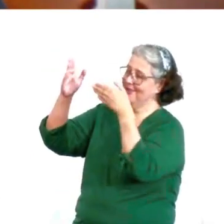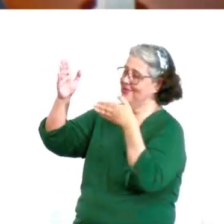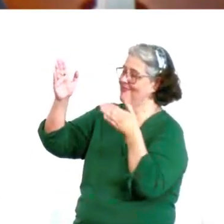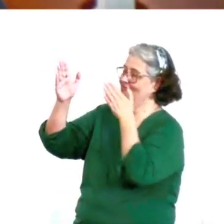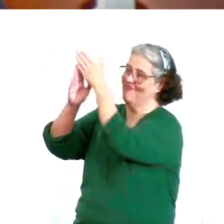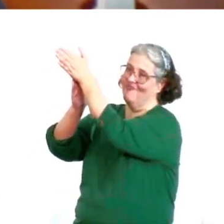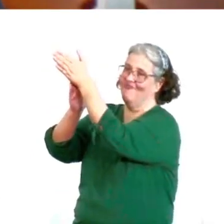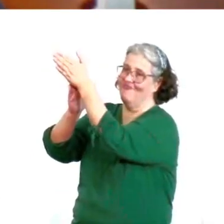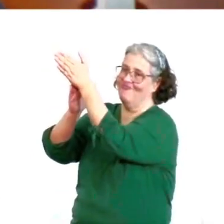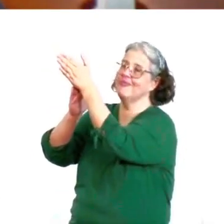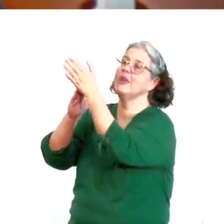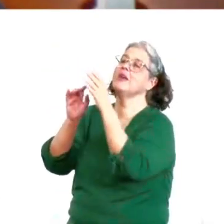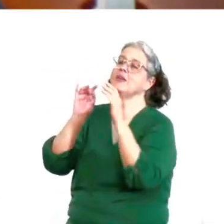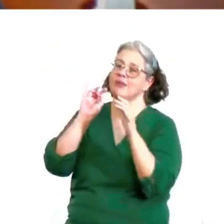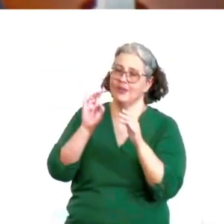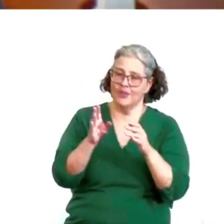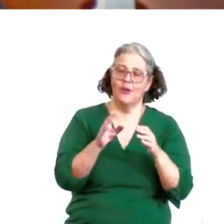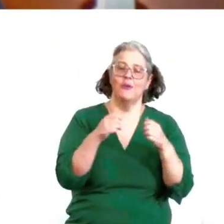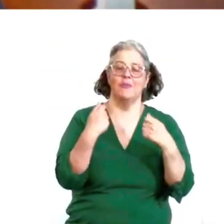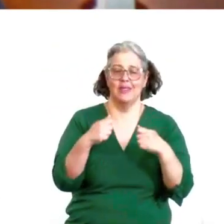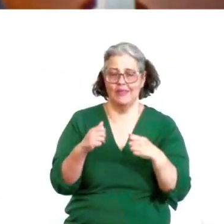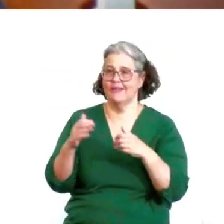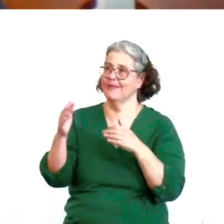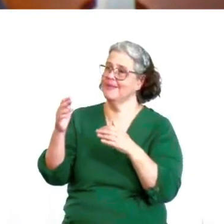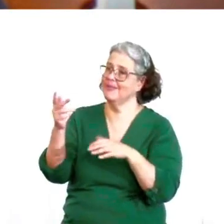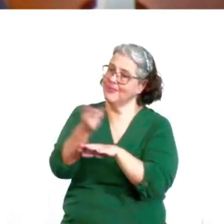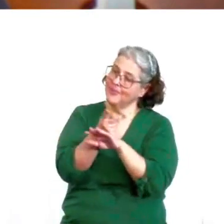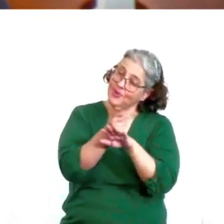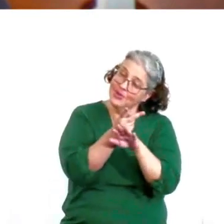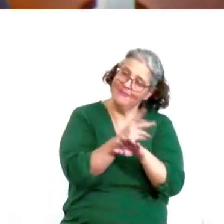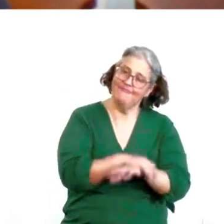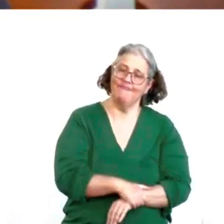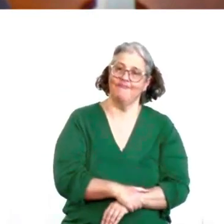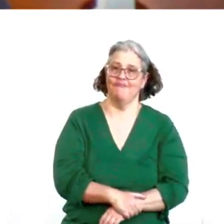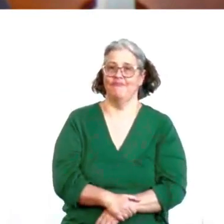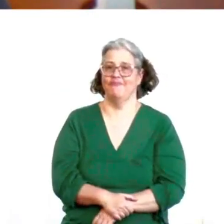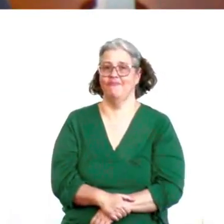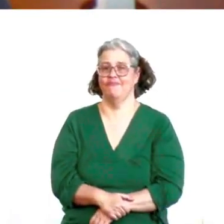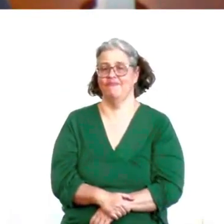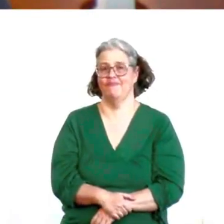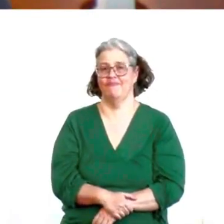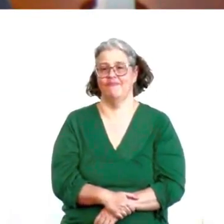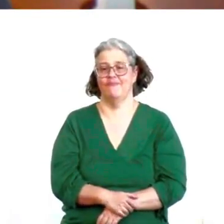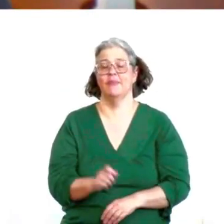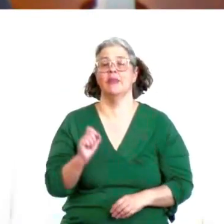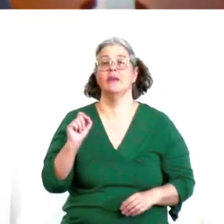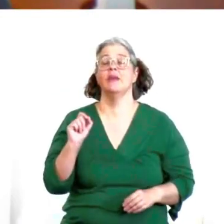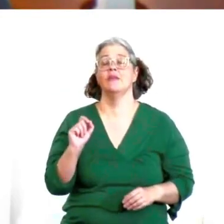Você só precisa buscar. E é isso que Abraão vai fazer.